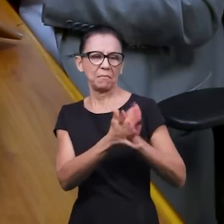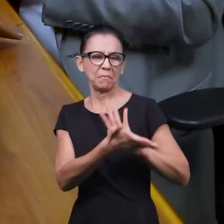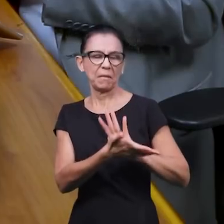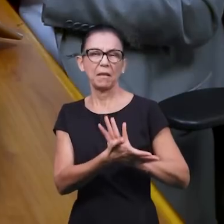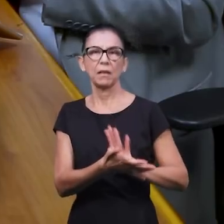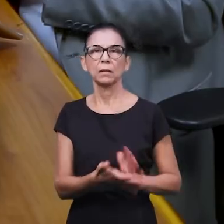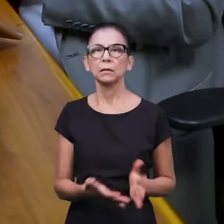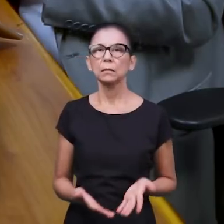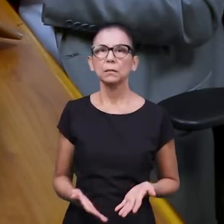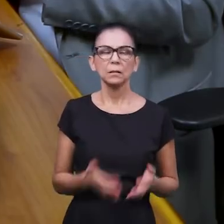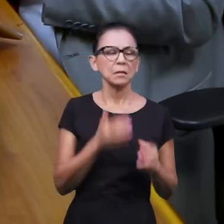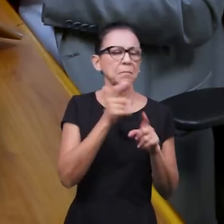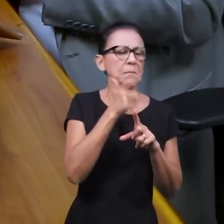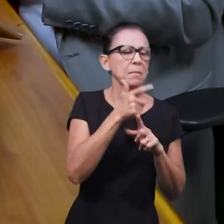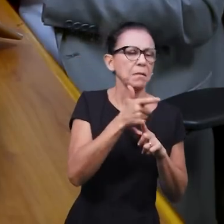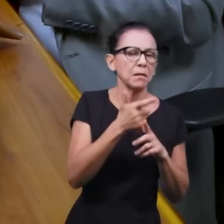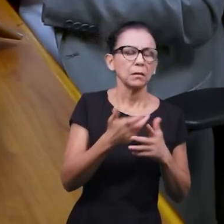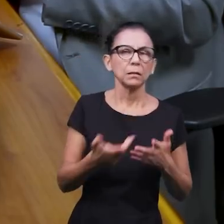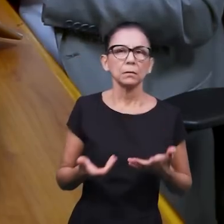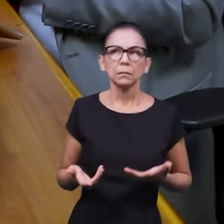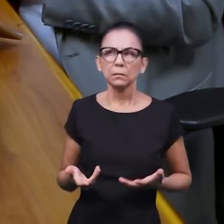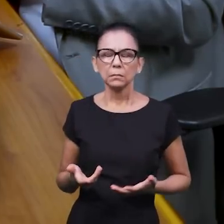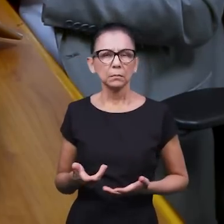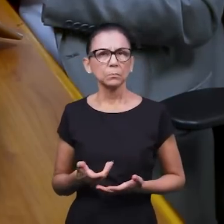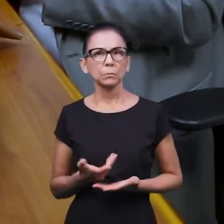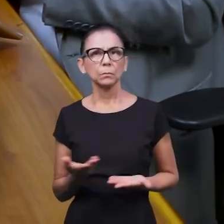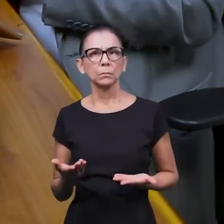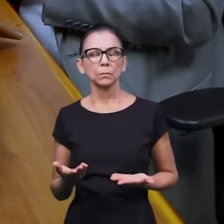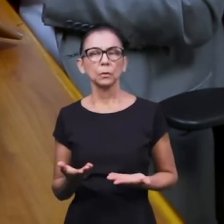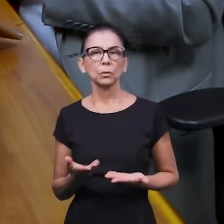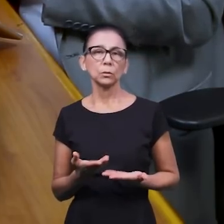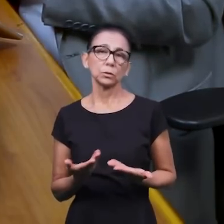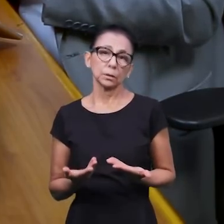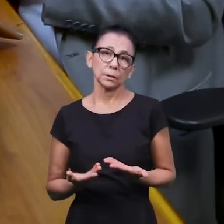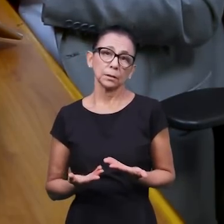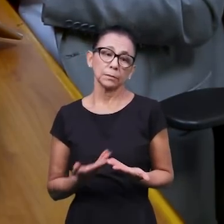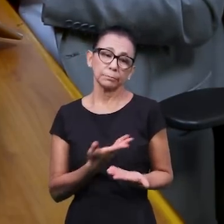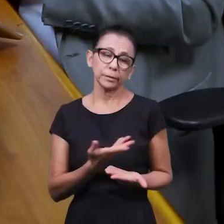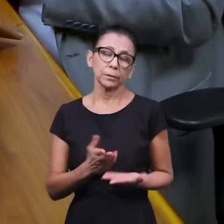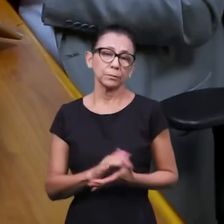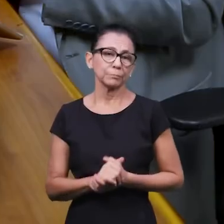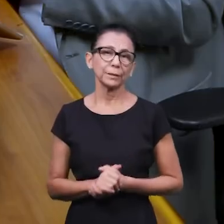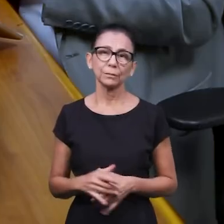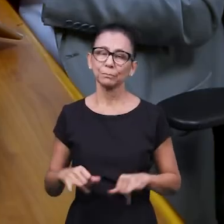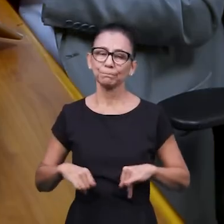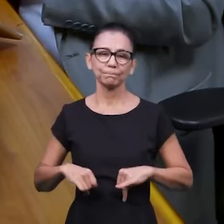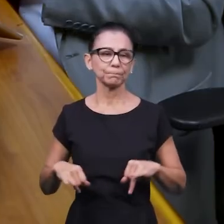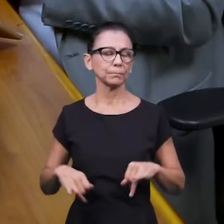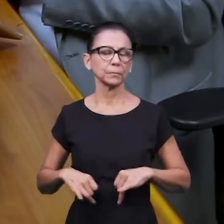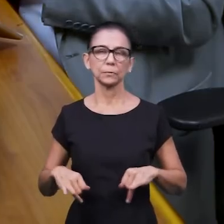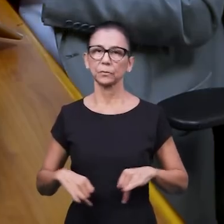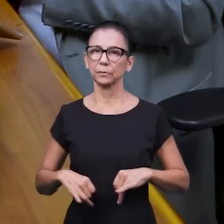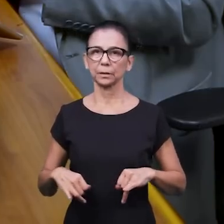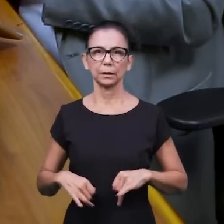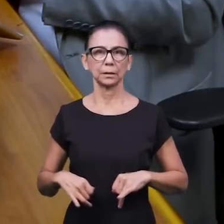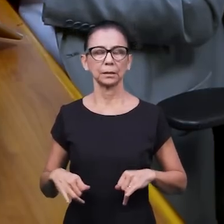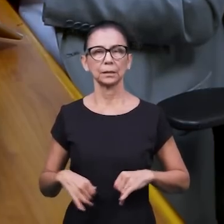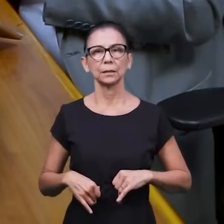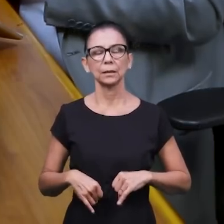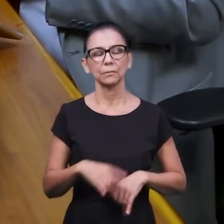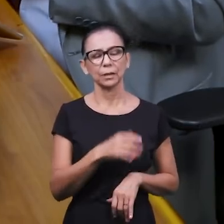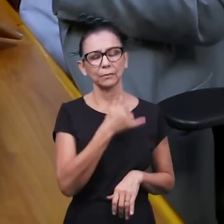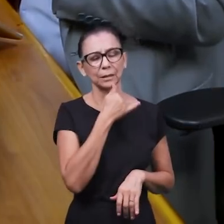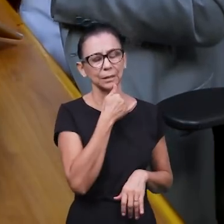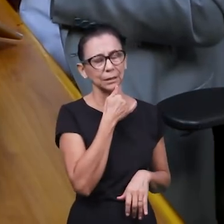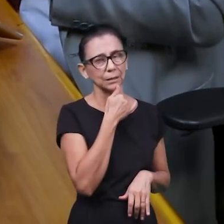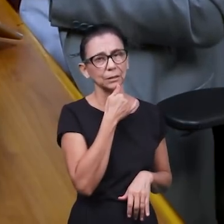filho porque havia a promessa do nascimento do Messias, né? Então todos queriam ter o Messias nascendo através dela. Então ela sofria muito. Aí